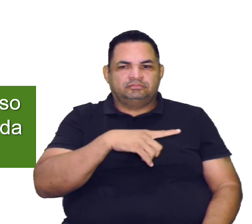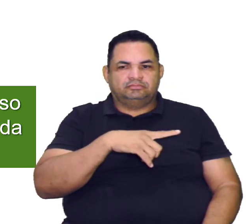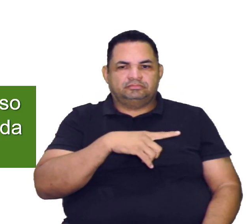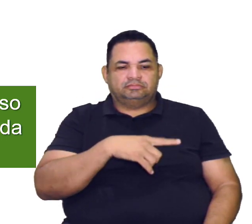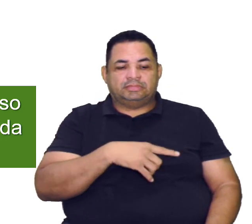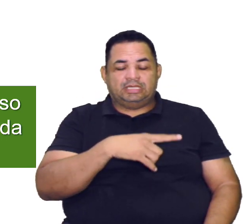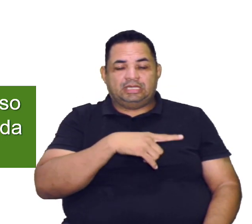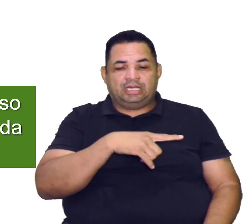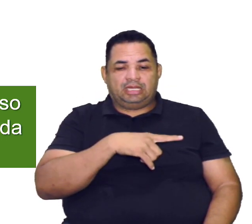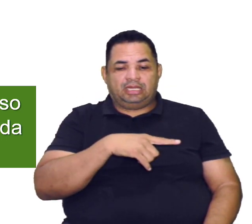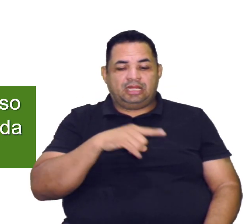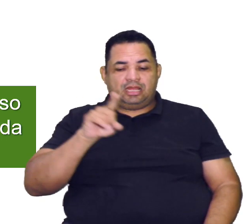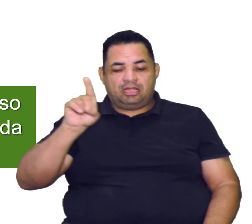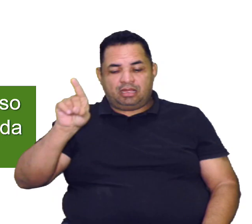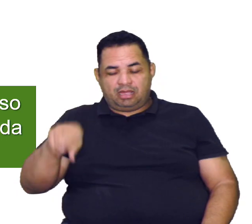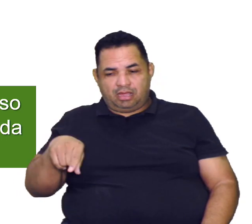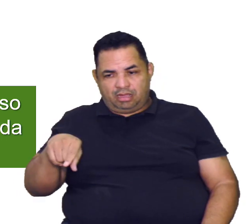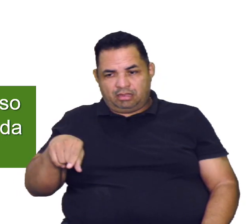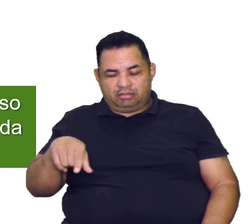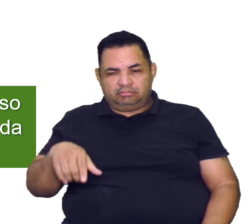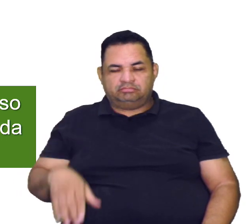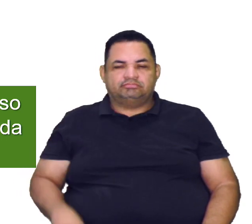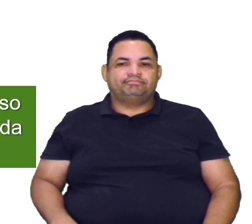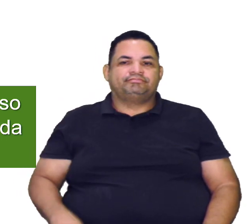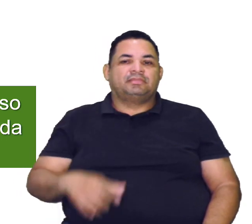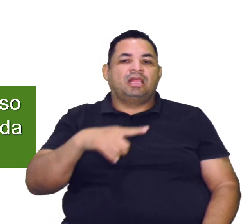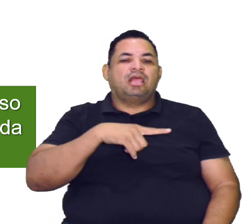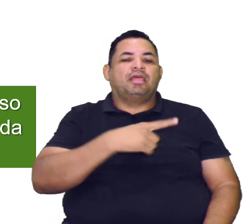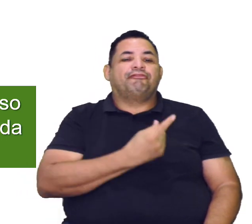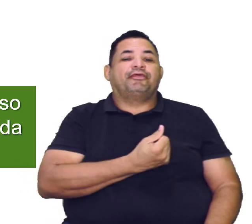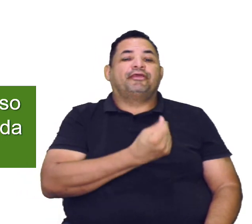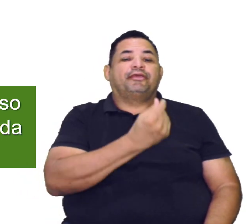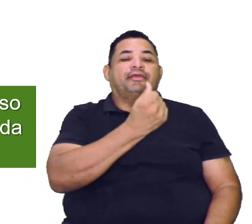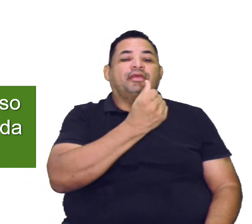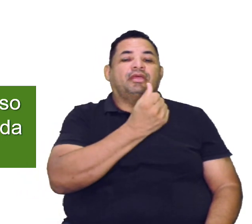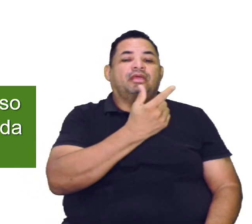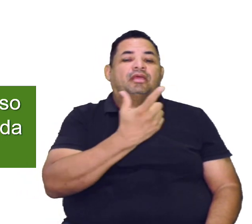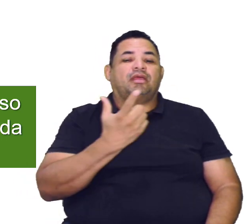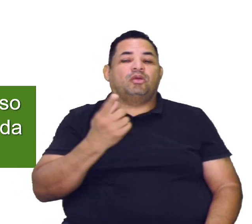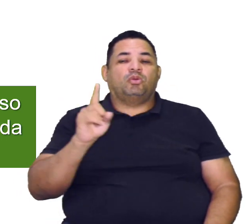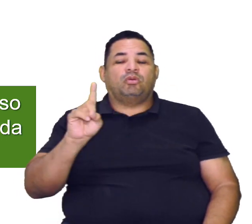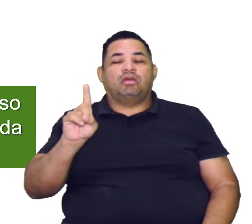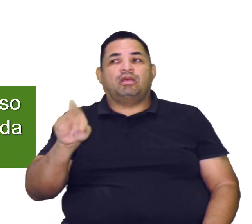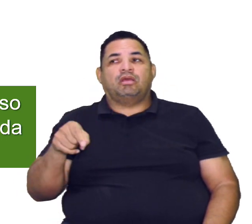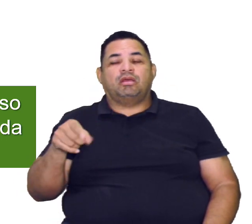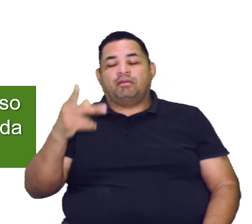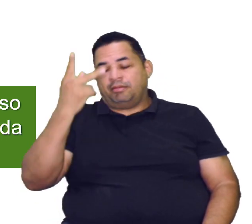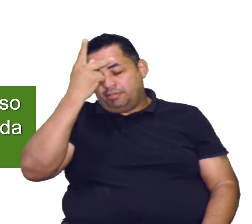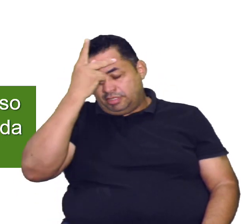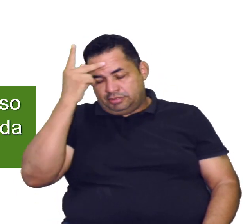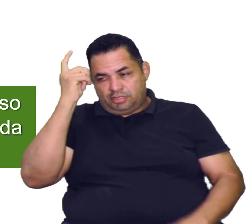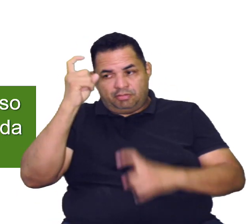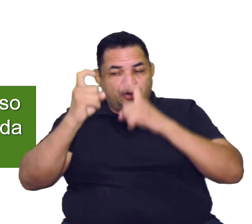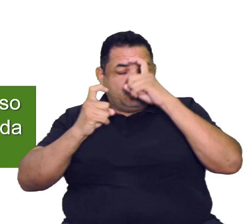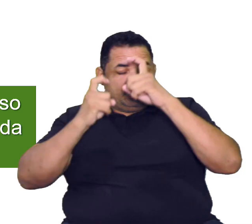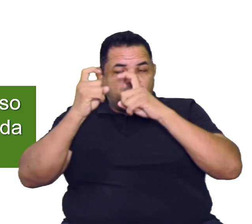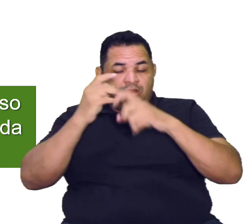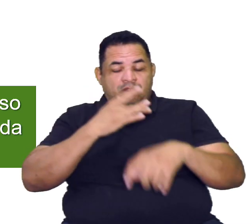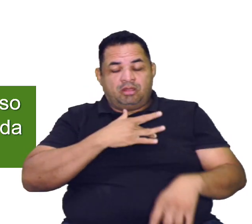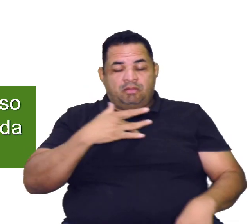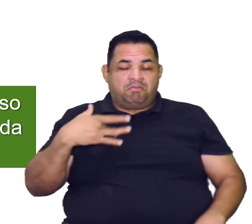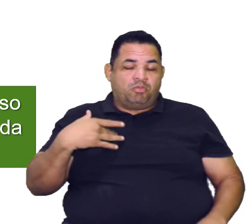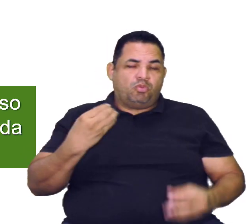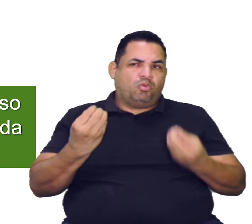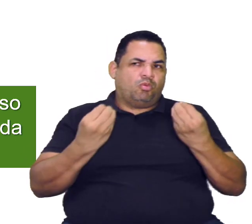do ser. Você tem dinheiro? Você é uma pessoa que se preocupa com a sua